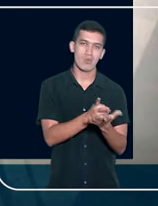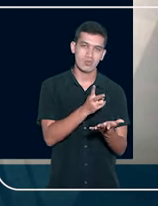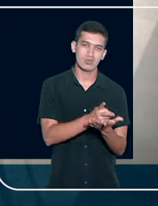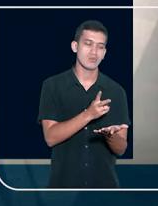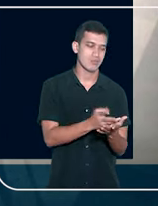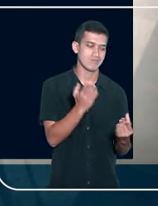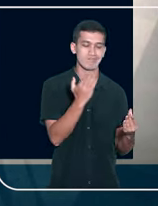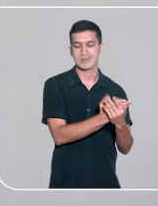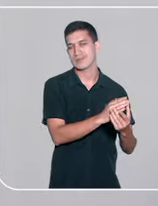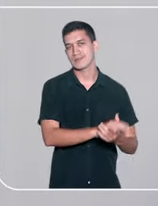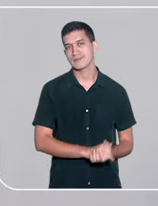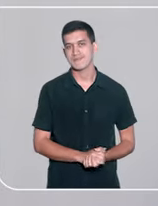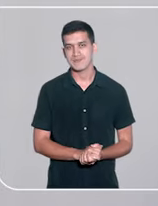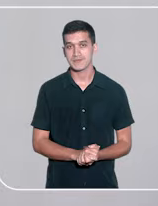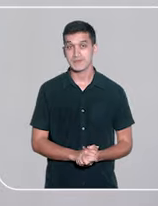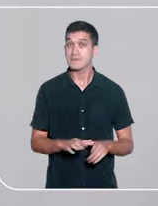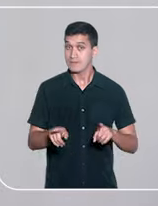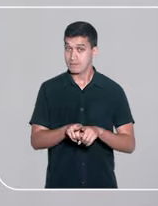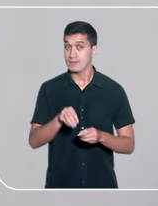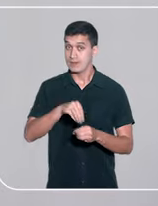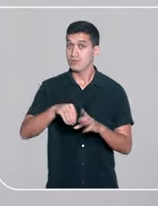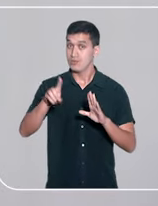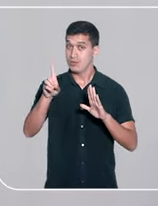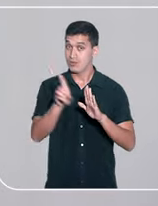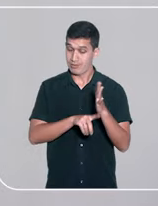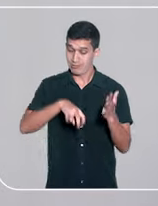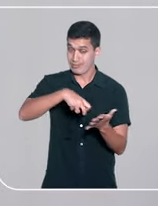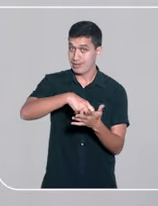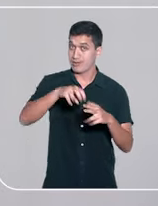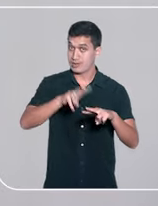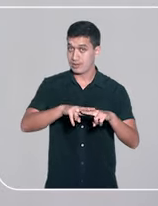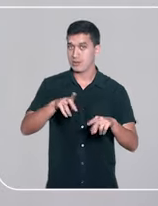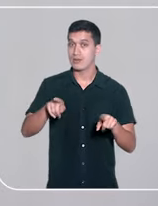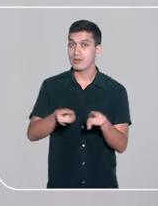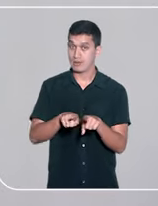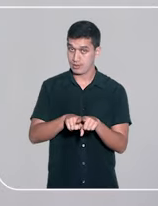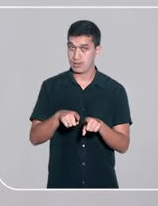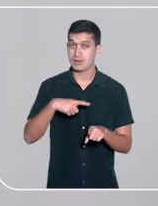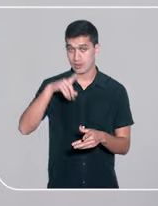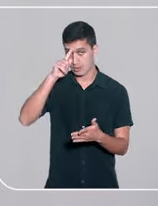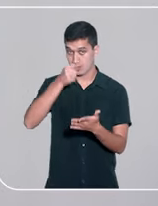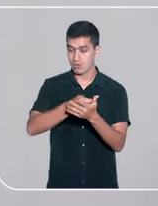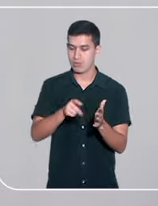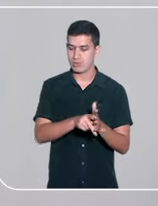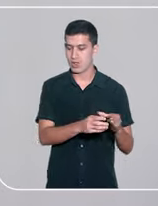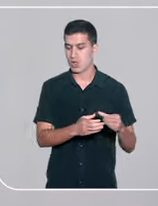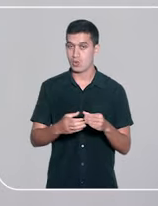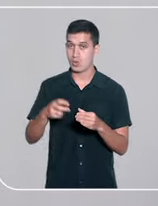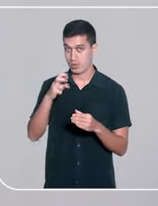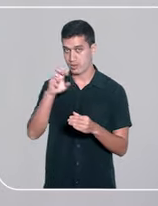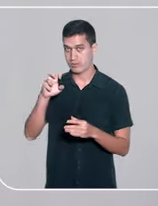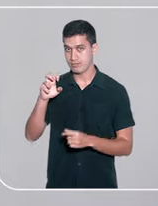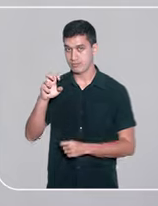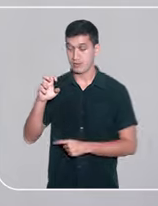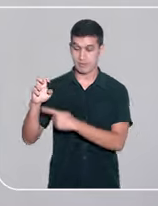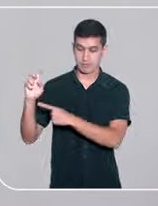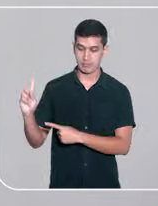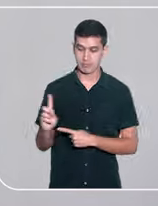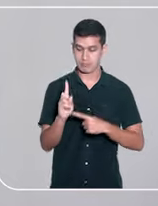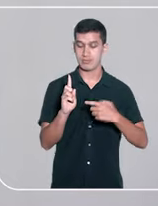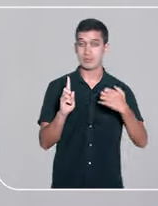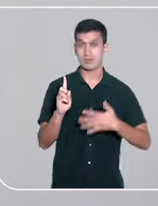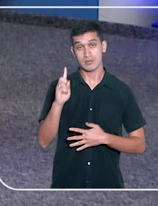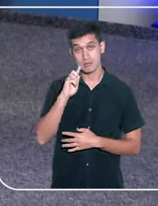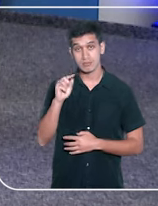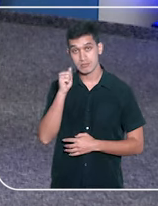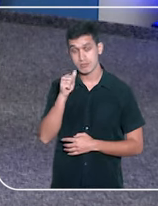pela defesa também no direito penal temos decisão da quinta turma e quem vai explicar pra gente é a repórter